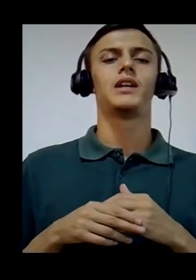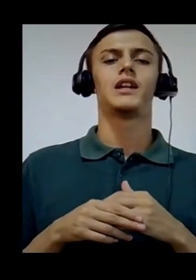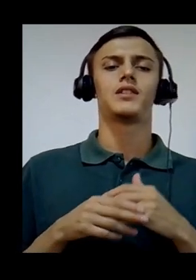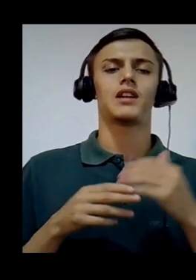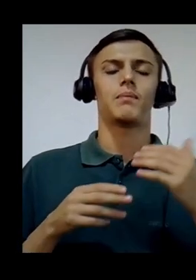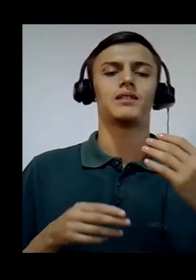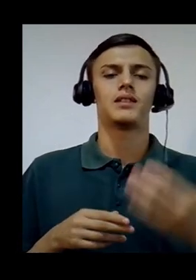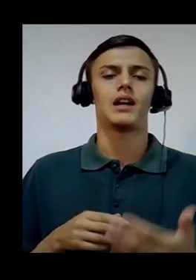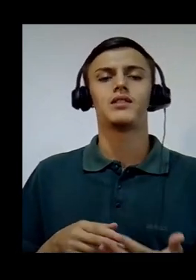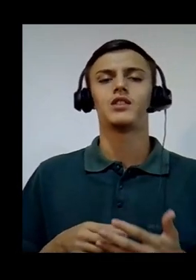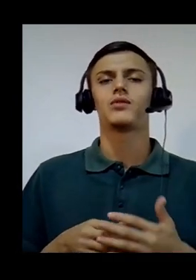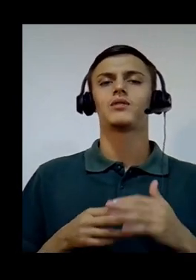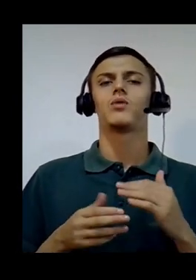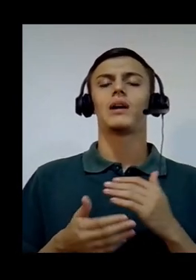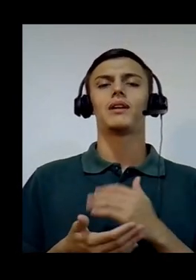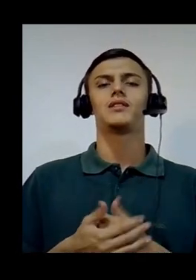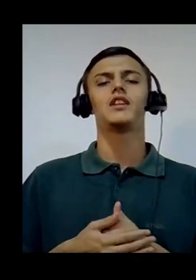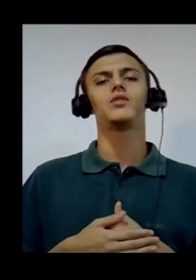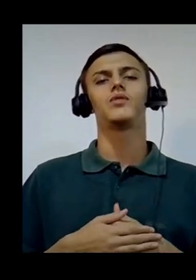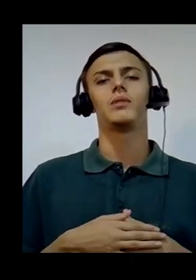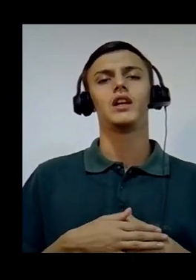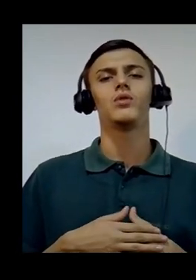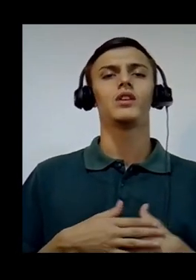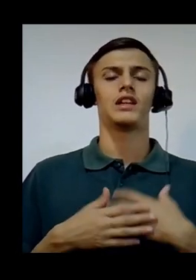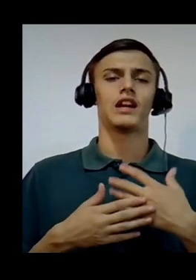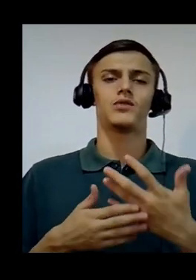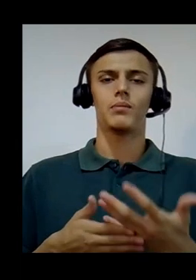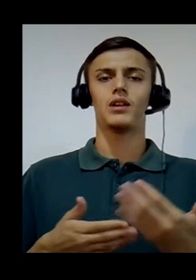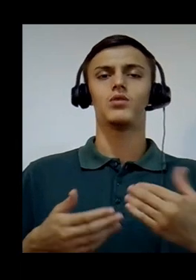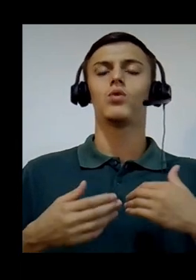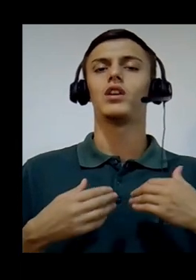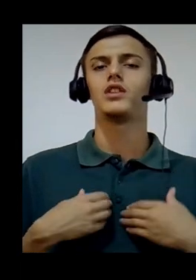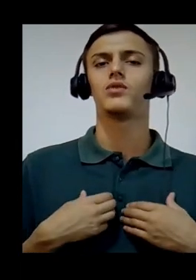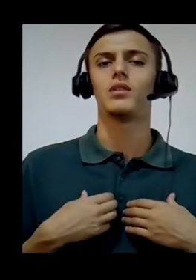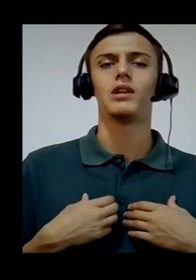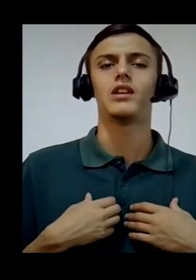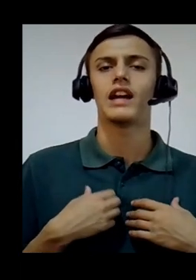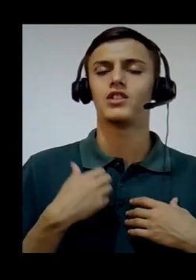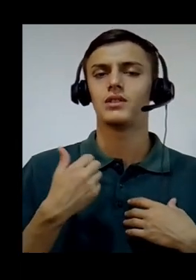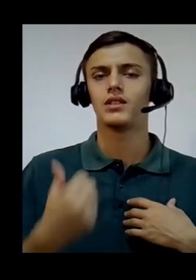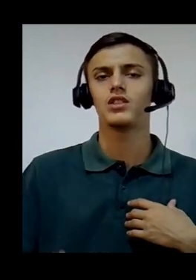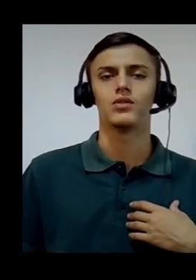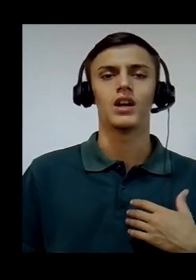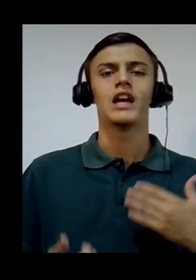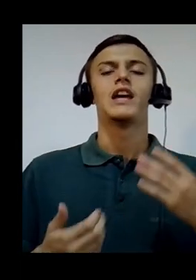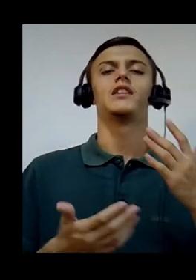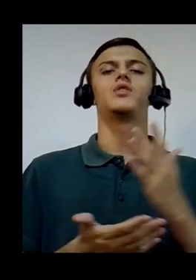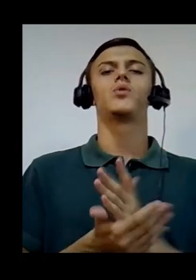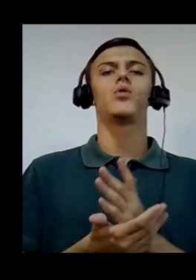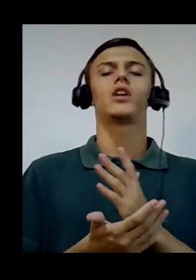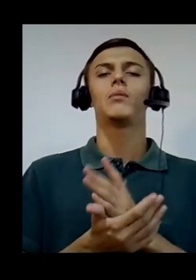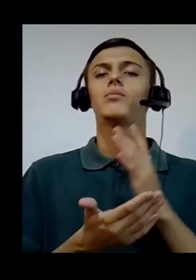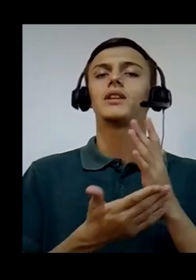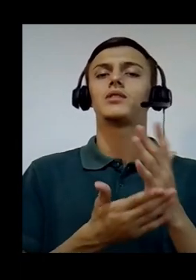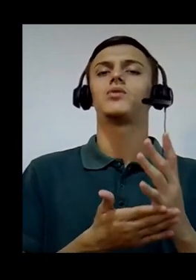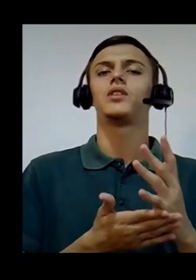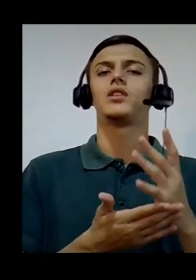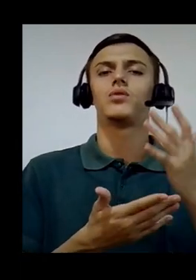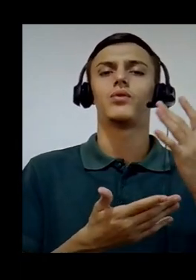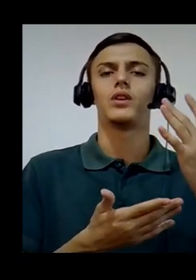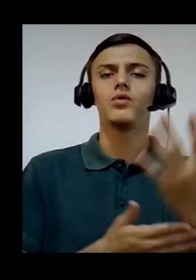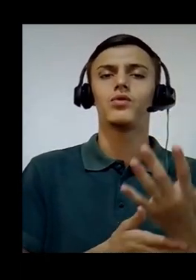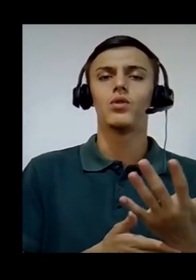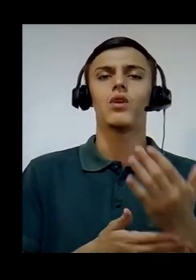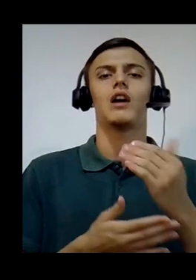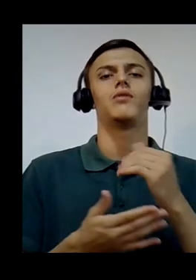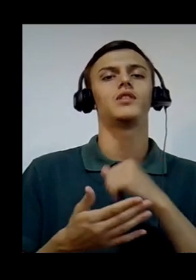possui equipe de brigadistas capacitados, identificados com o capacete vermelho em áreas fabris e o colete vermelho em área administrativa. Identificou qualquer movimentação